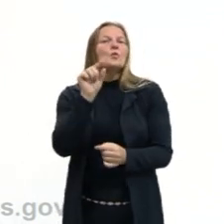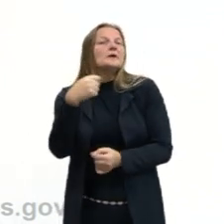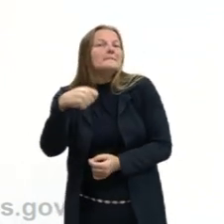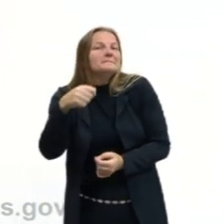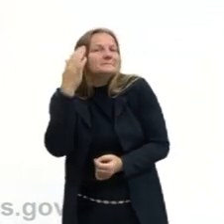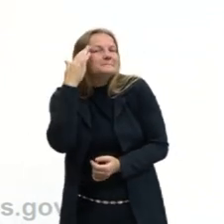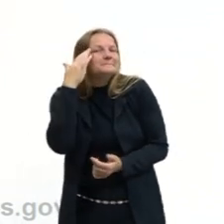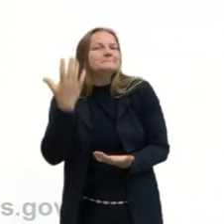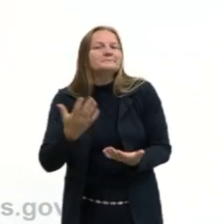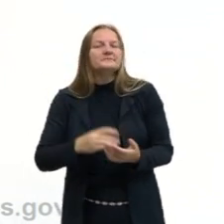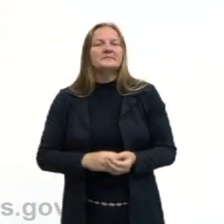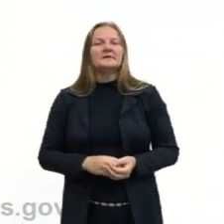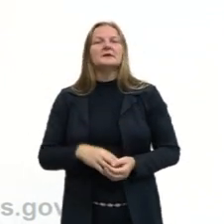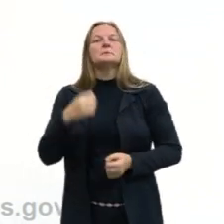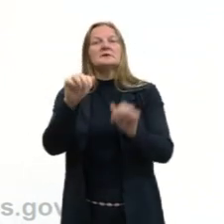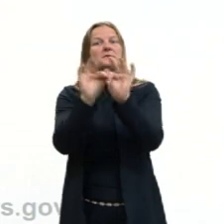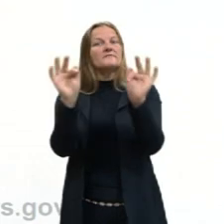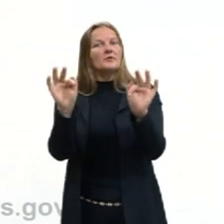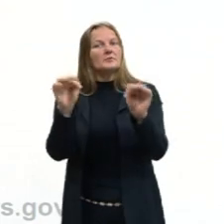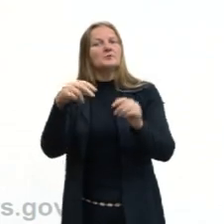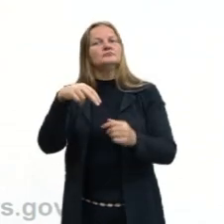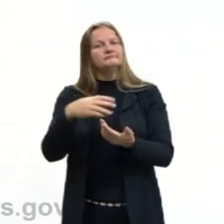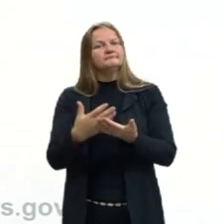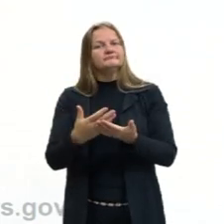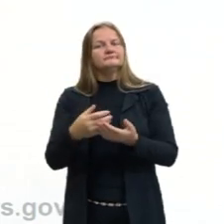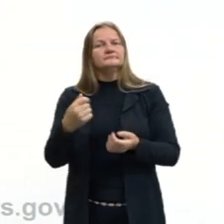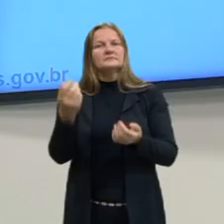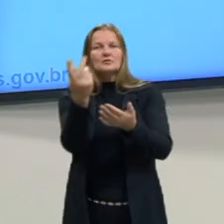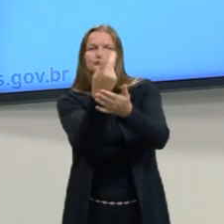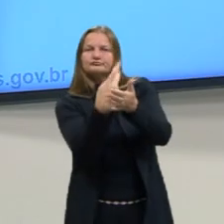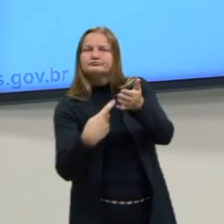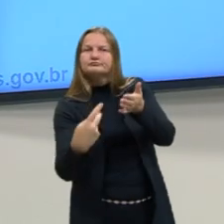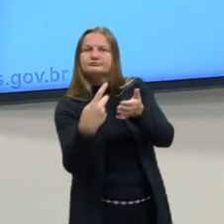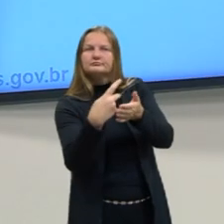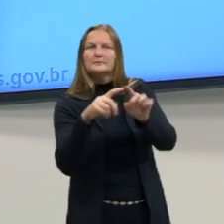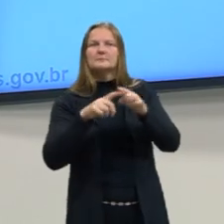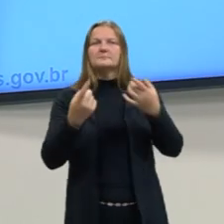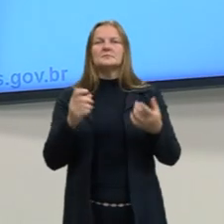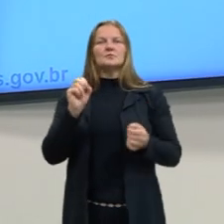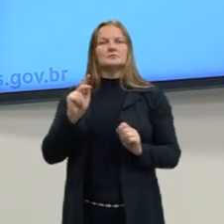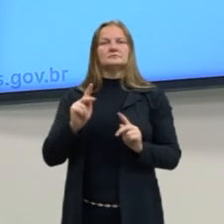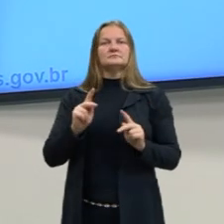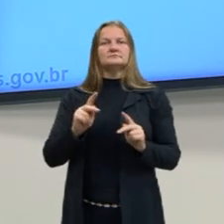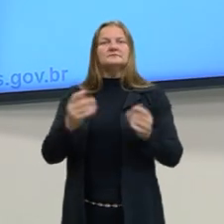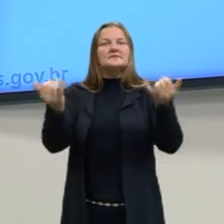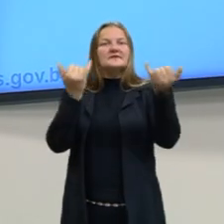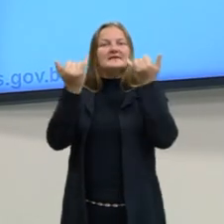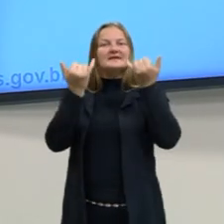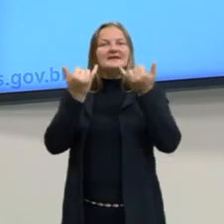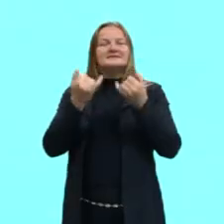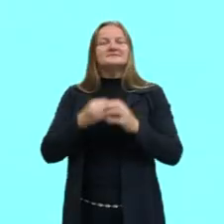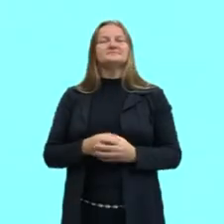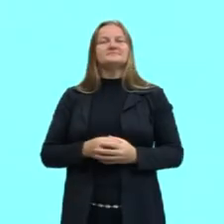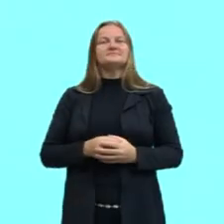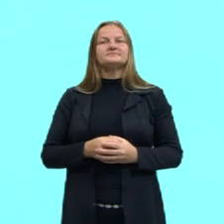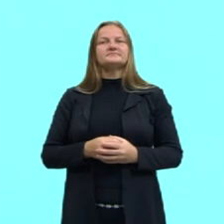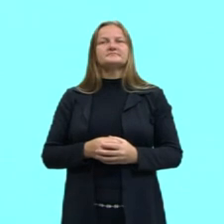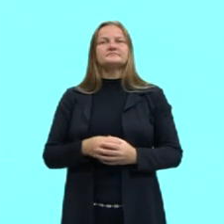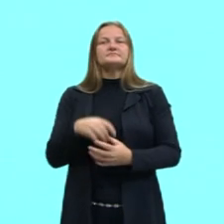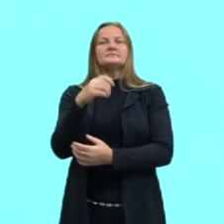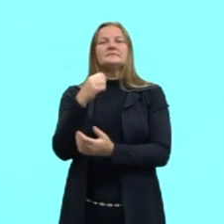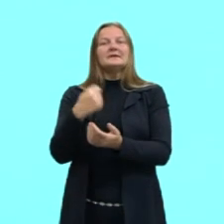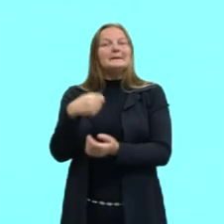a gente precisa saber a fórmula de Lewis não somente para eu desenhar mas Ok só que traz a configuração aqui ó eu sei que